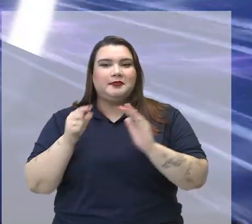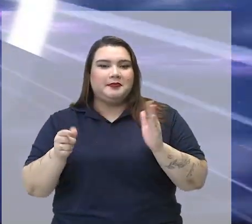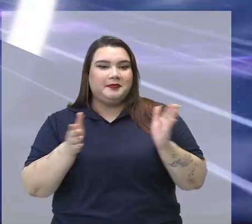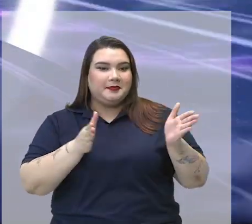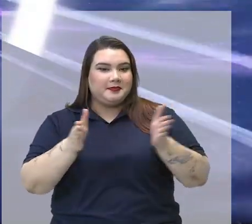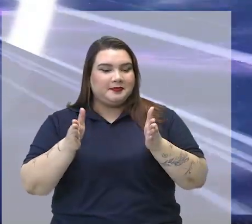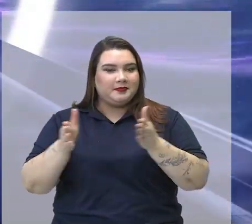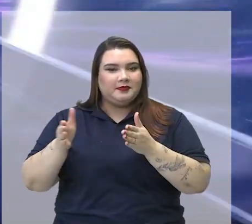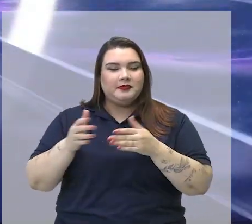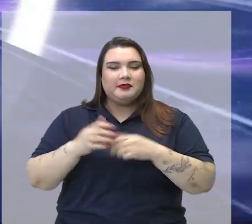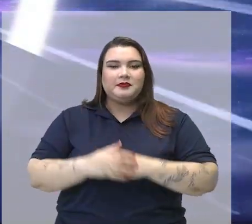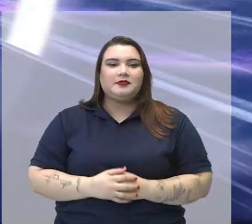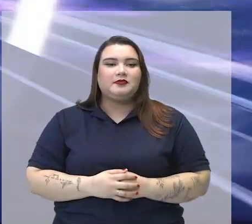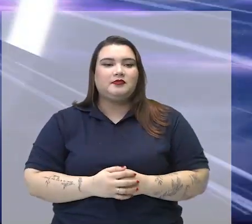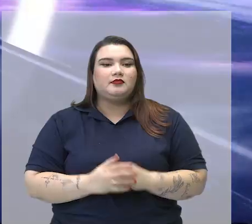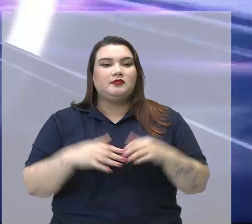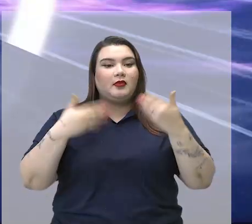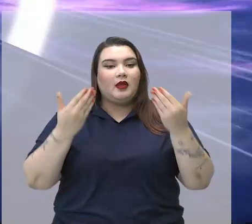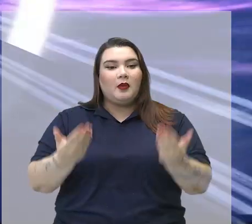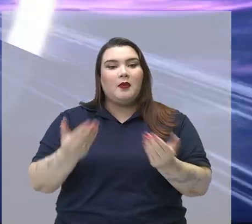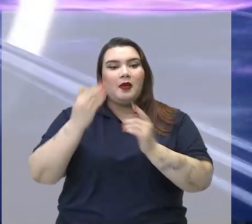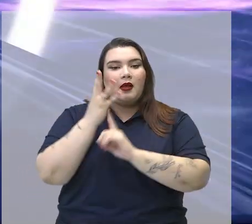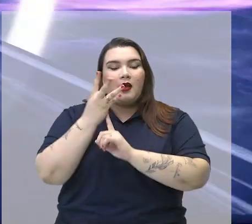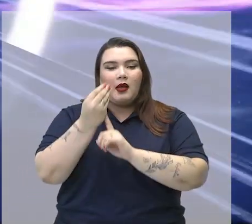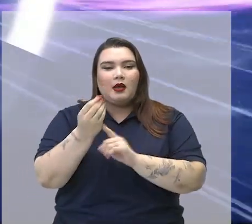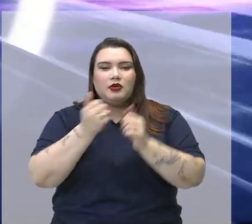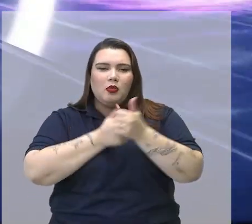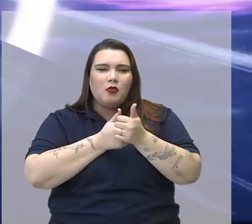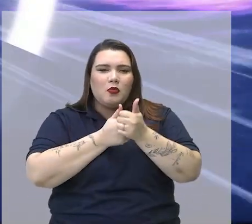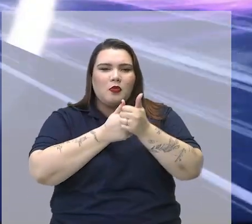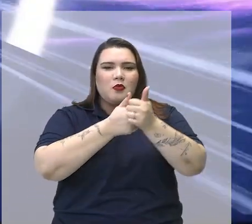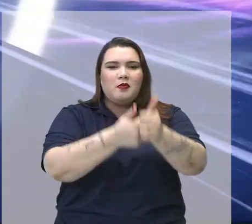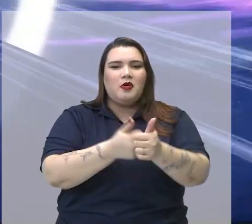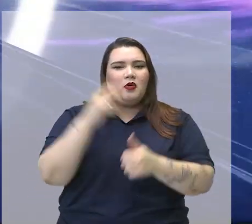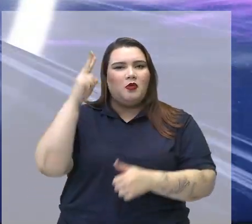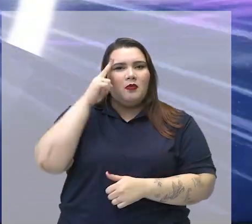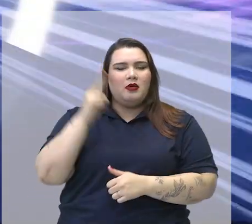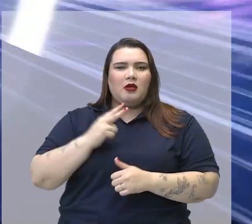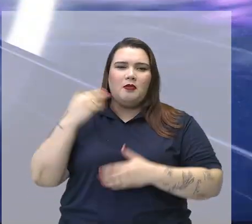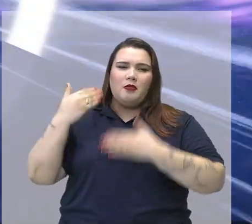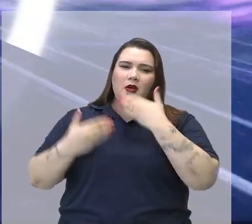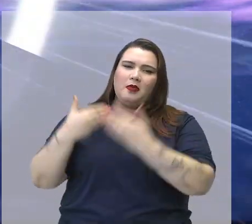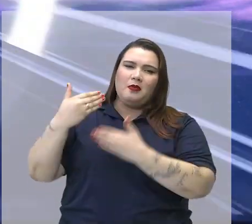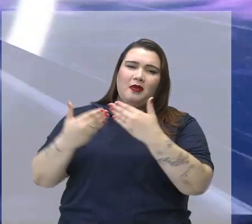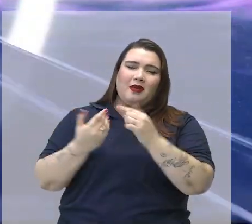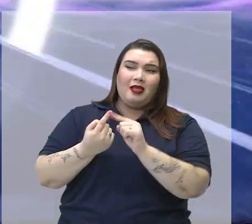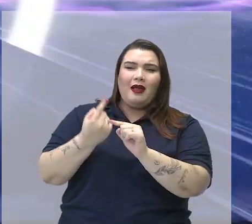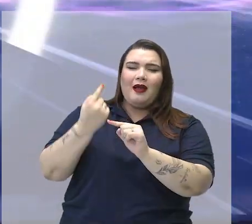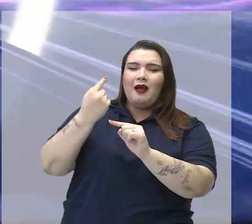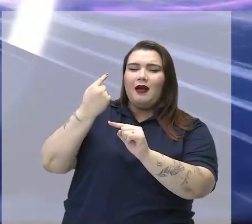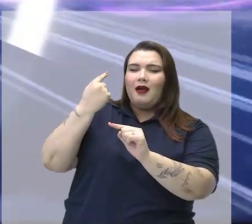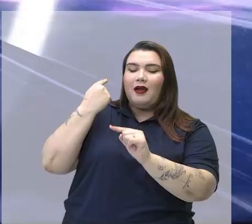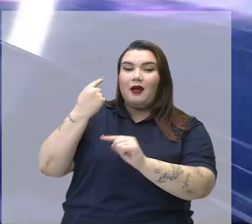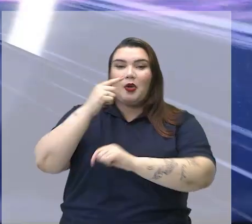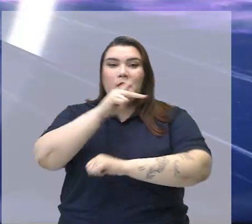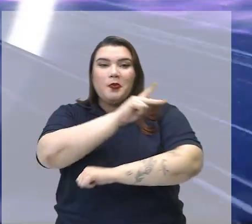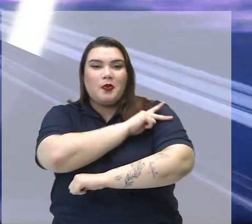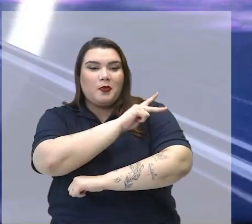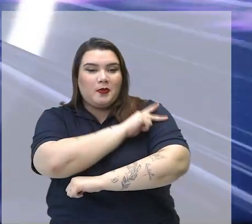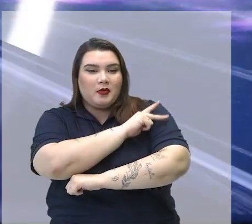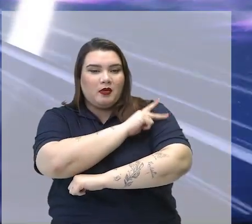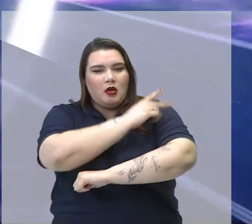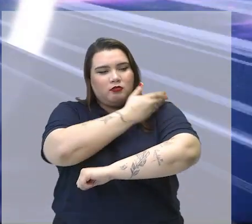momentos. Então, a arte, ela acompanha a trajetória da humanidade desde seus primórdios, funcionando como